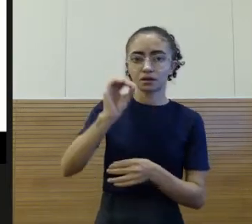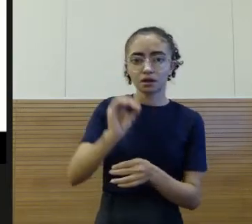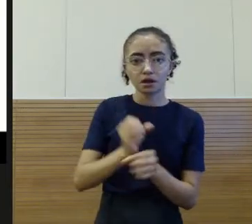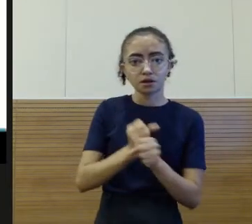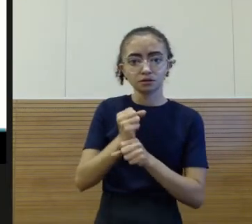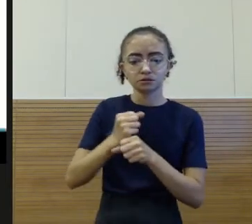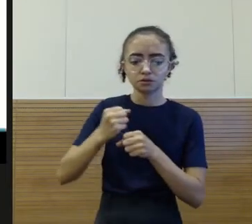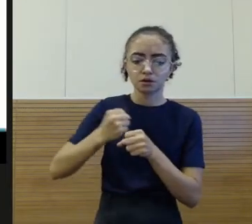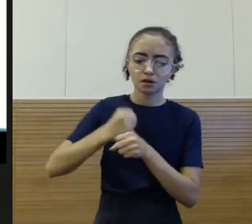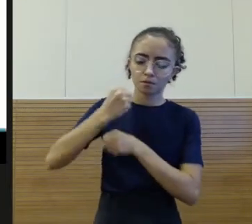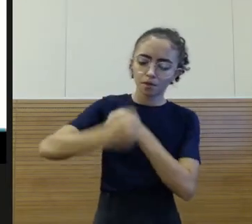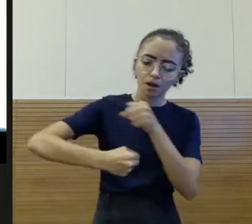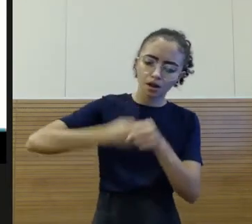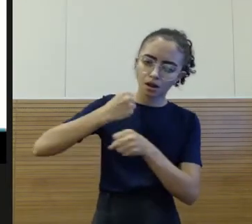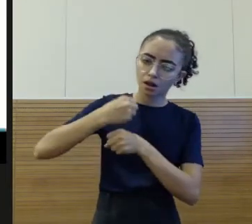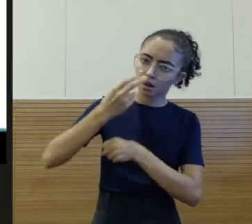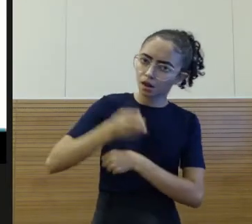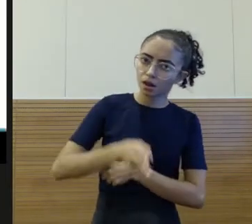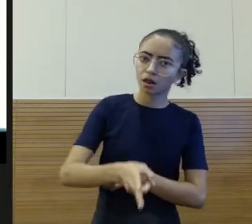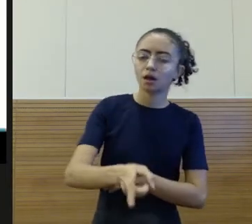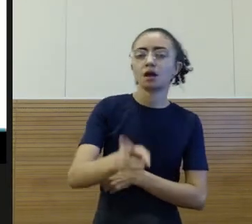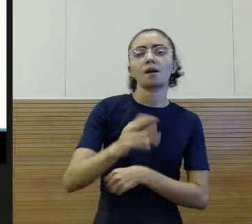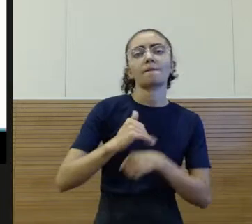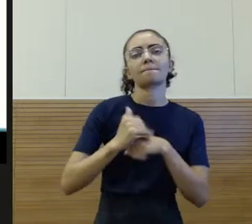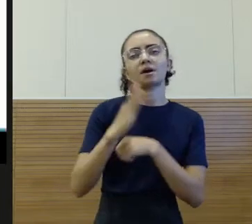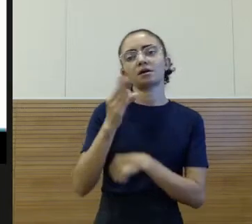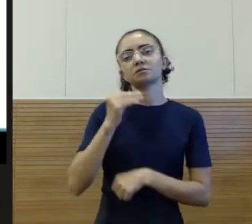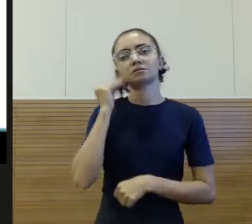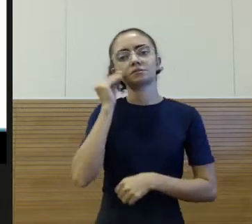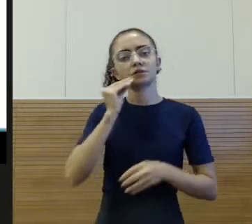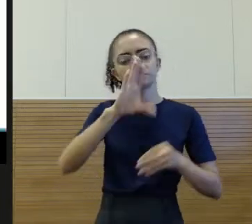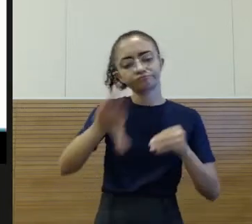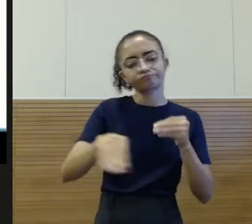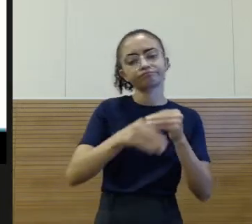vai ter mais experiências. E essa é a riqueza dessa plataforma, desta rede.